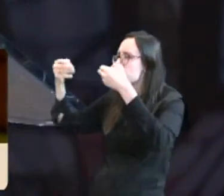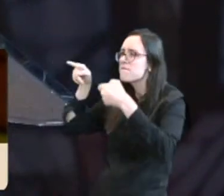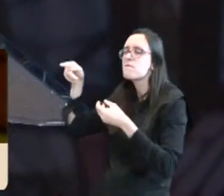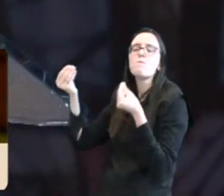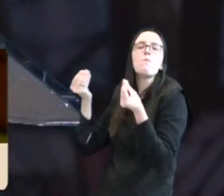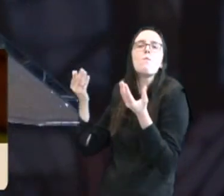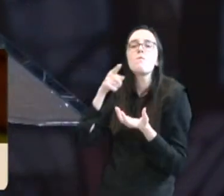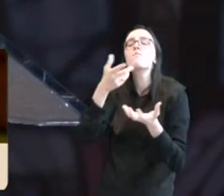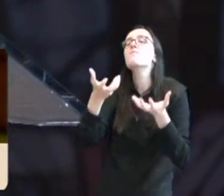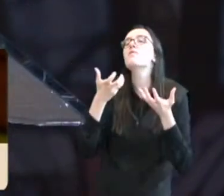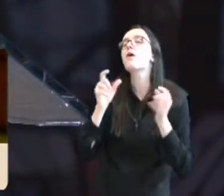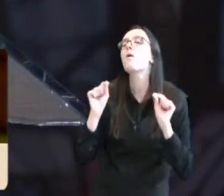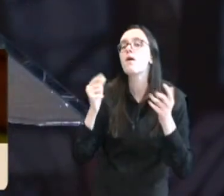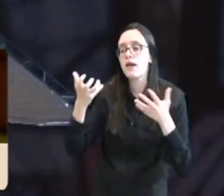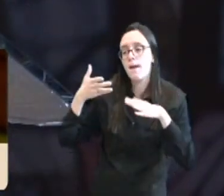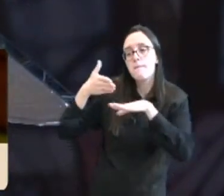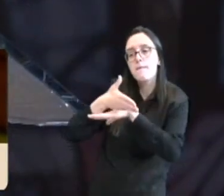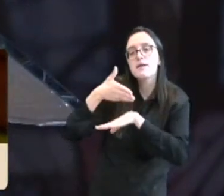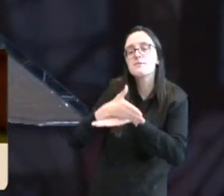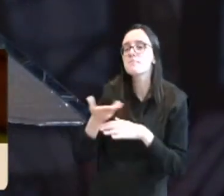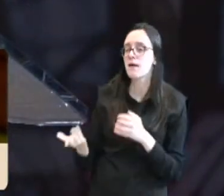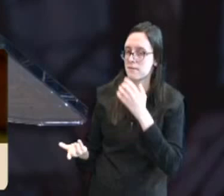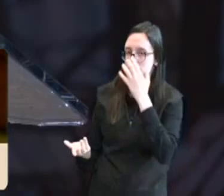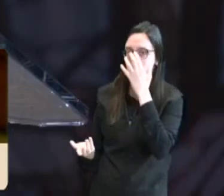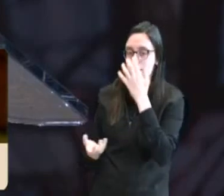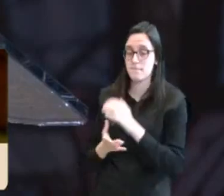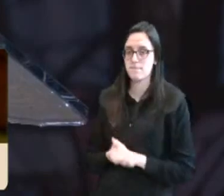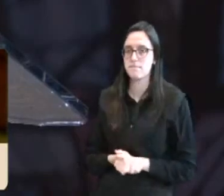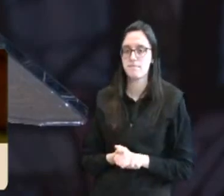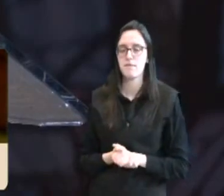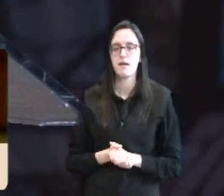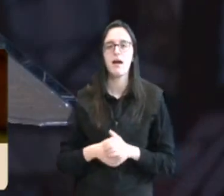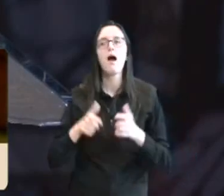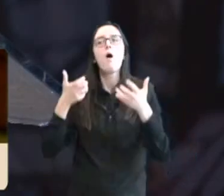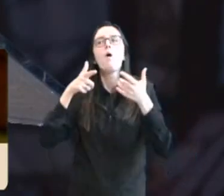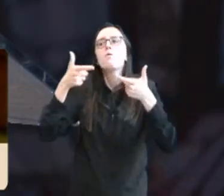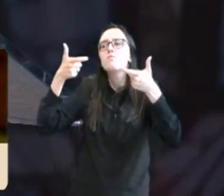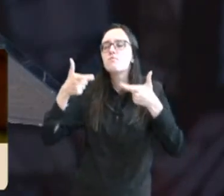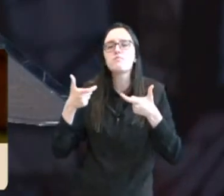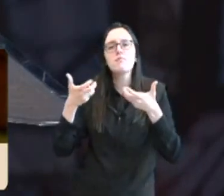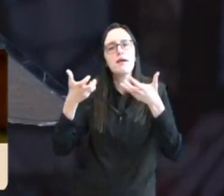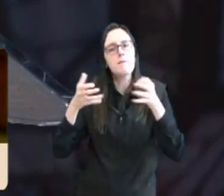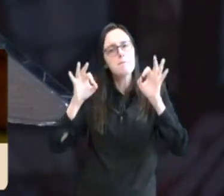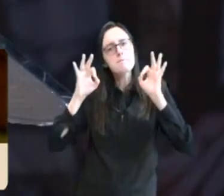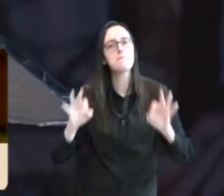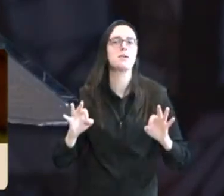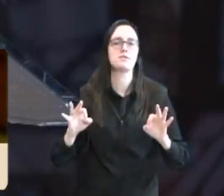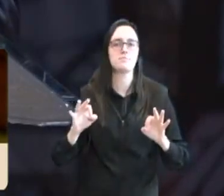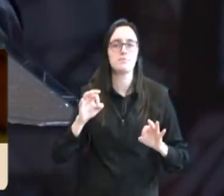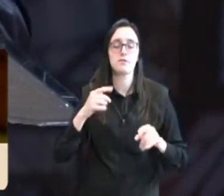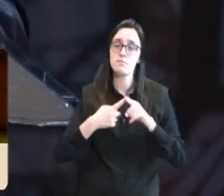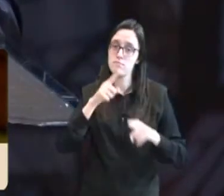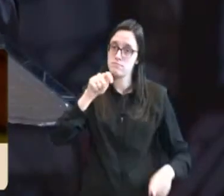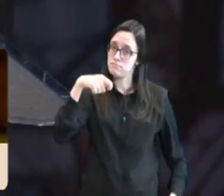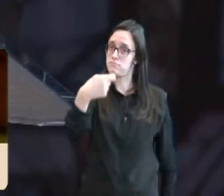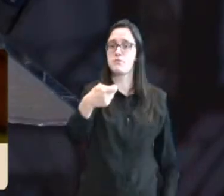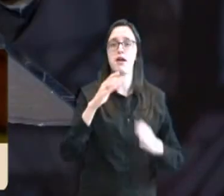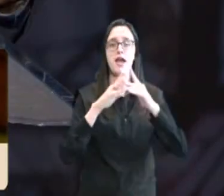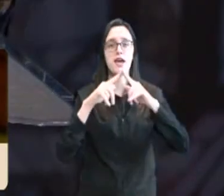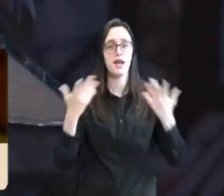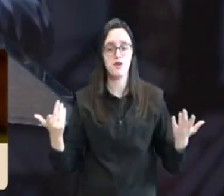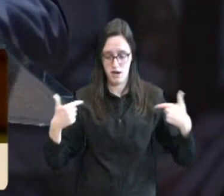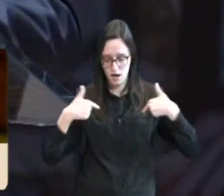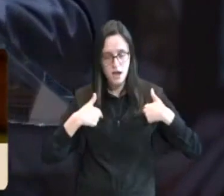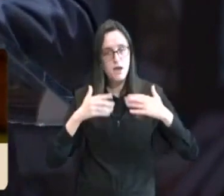quer participar dela? Em que você quer ser ela? Porque você é a igreja. Eu